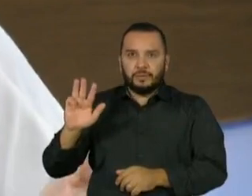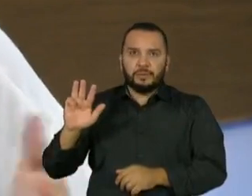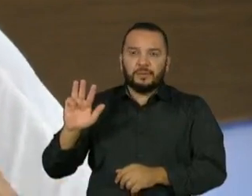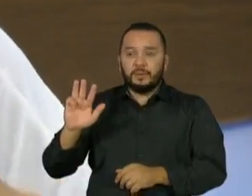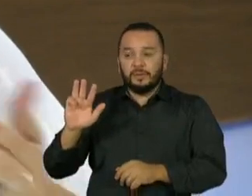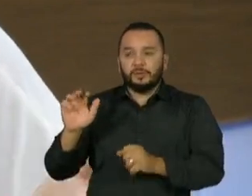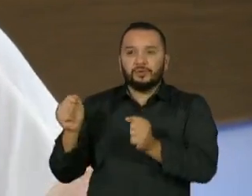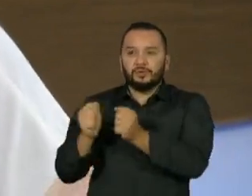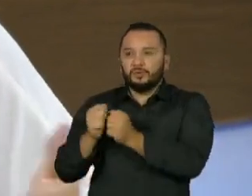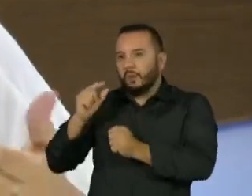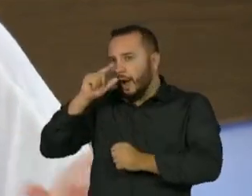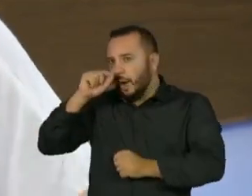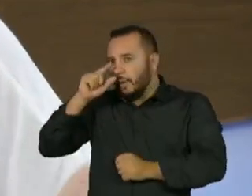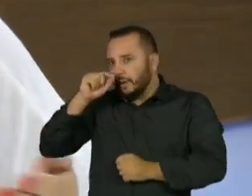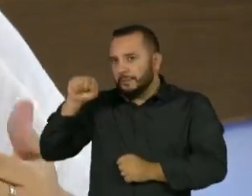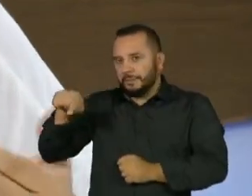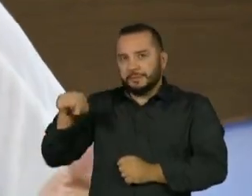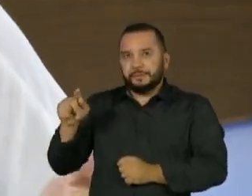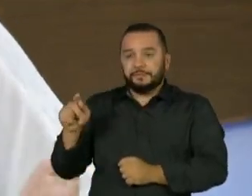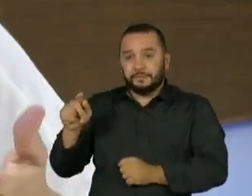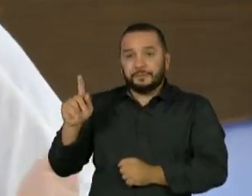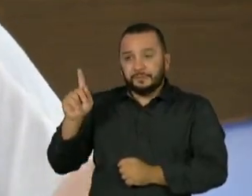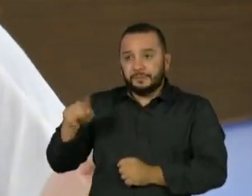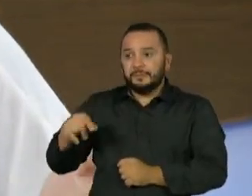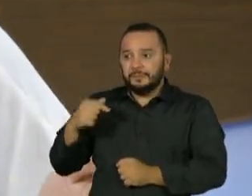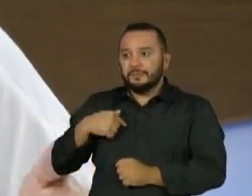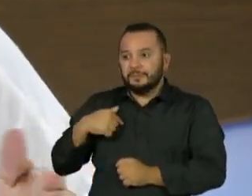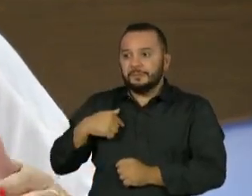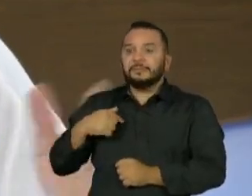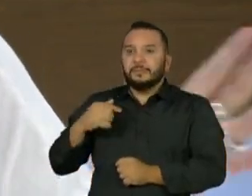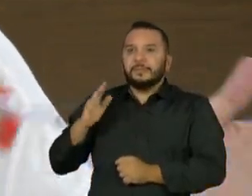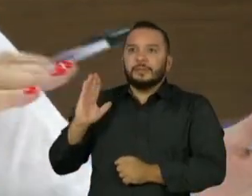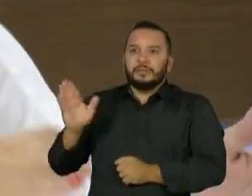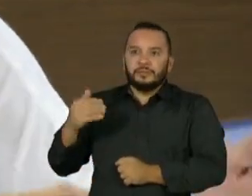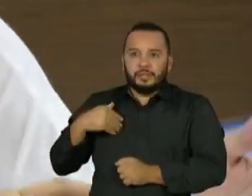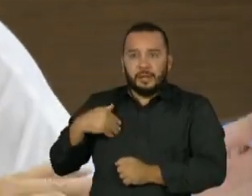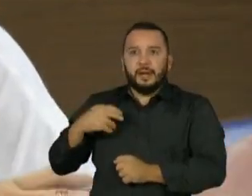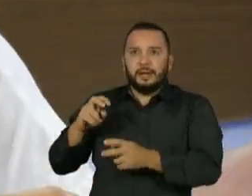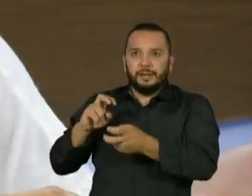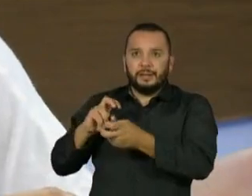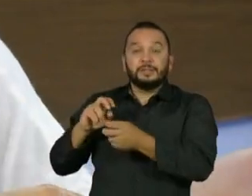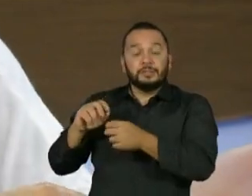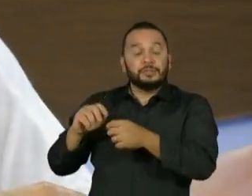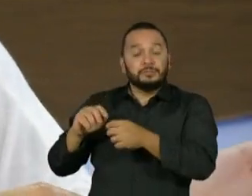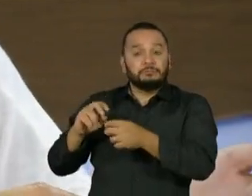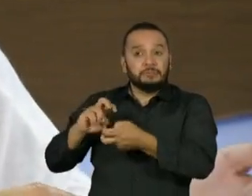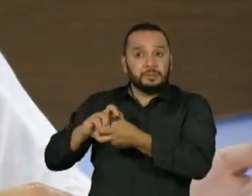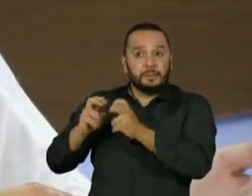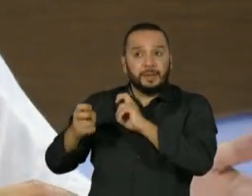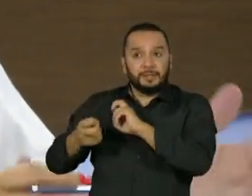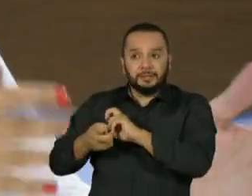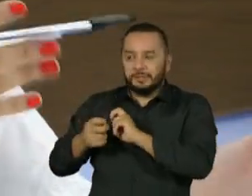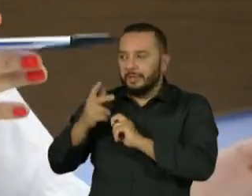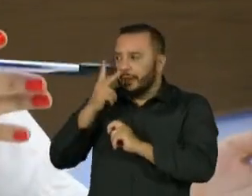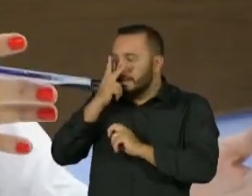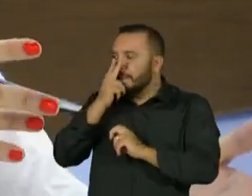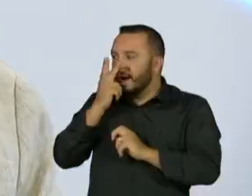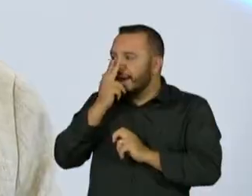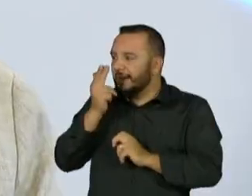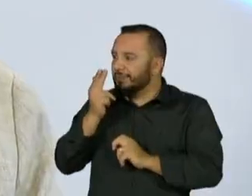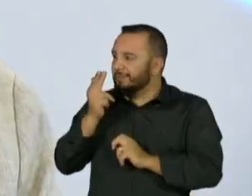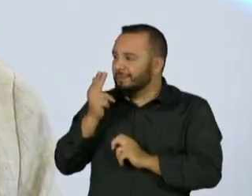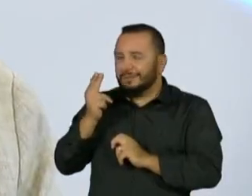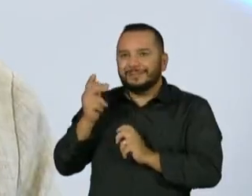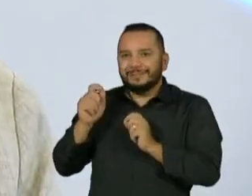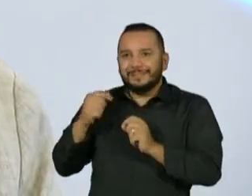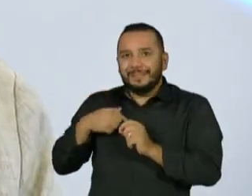que se conversa, que seria a união entre duas escolas dentro do Itamaraty, os diplomatas mais tucanos, vamos